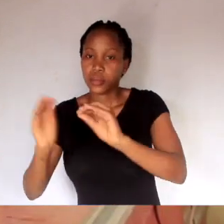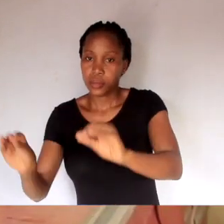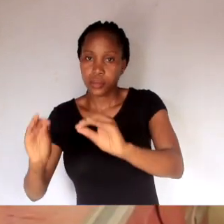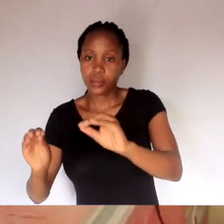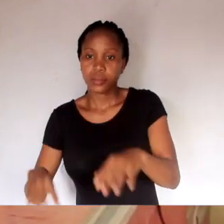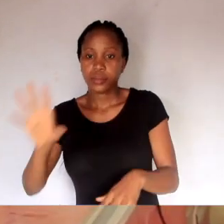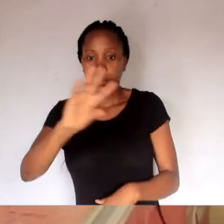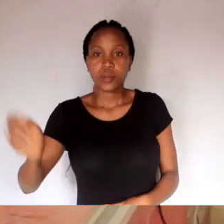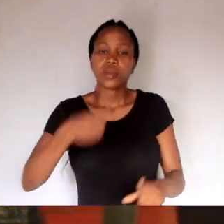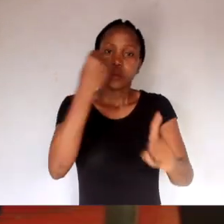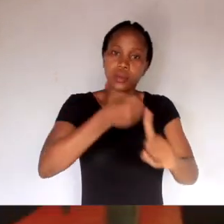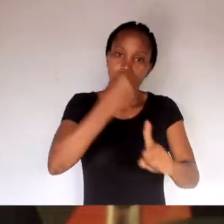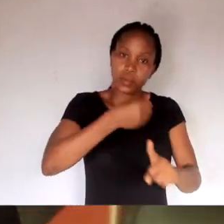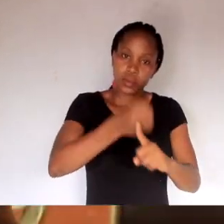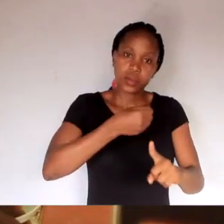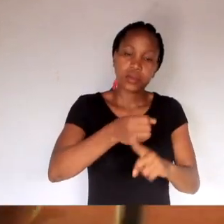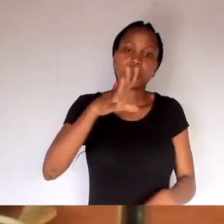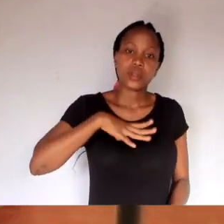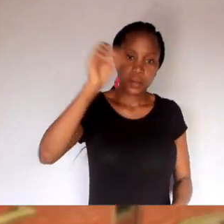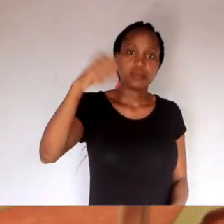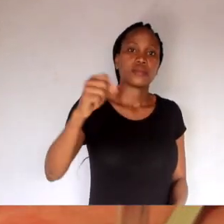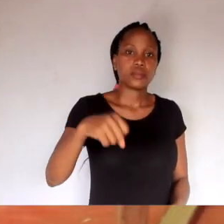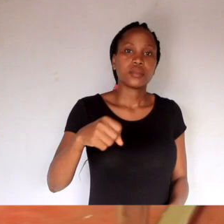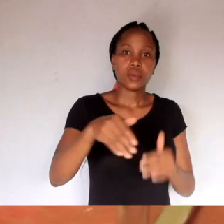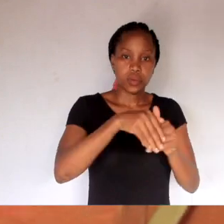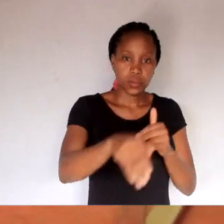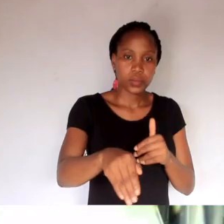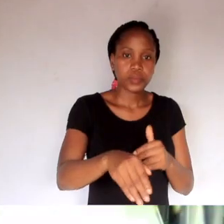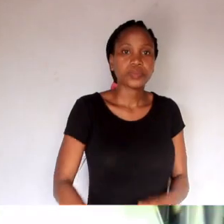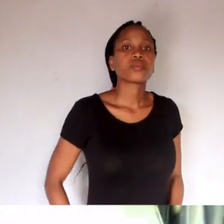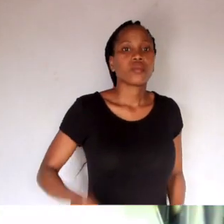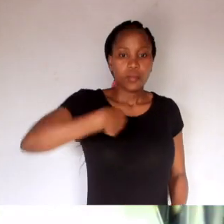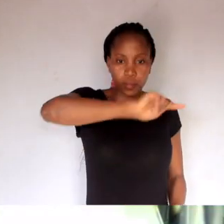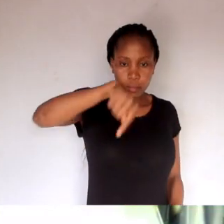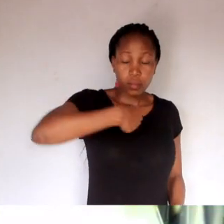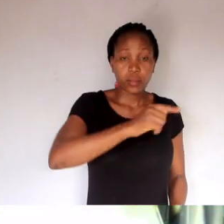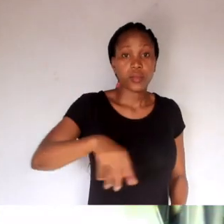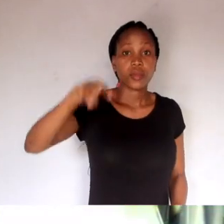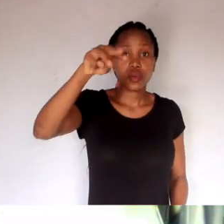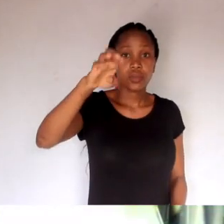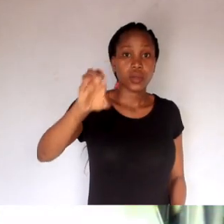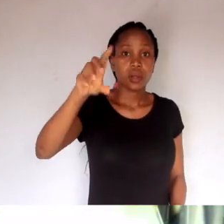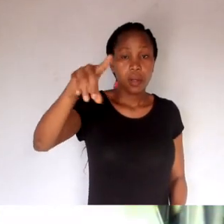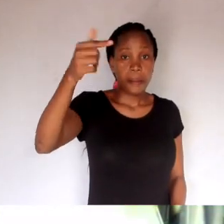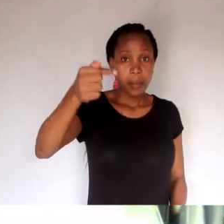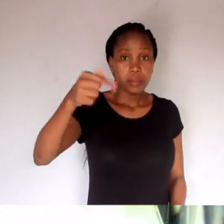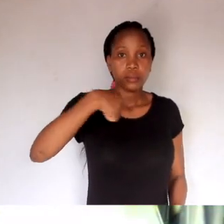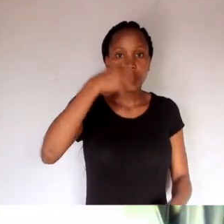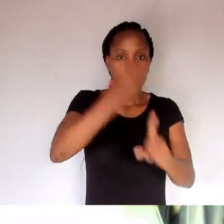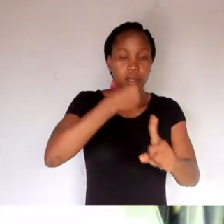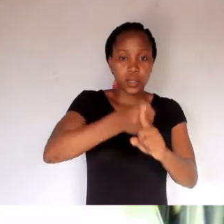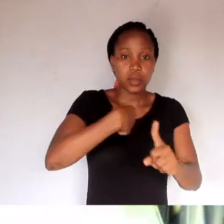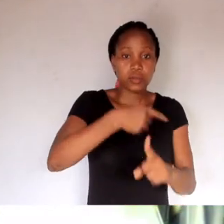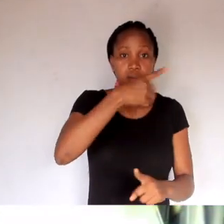os desafios ainda são enormes. Nós, como MEP, lutamos por uma causa, que é o